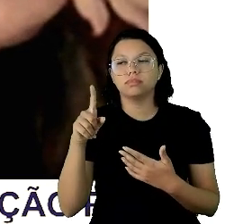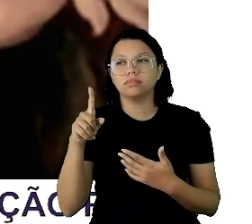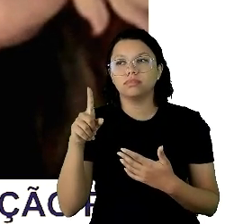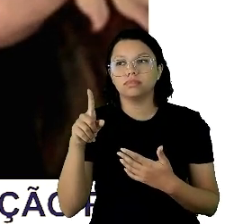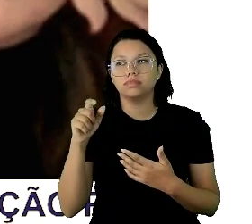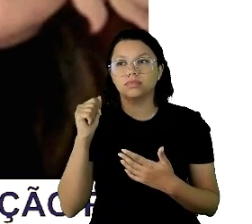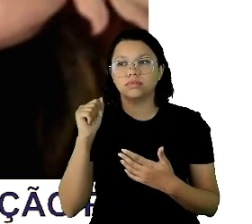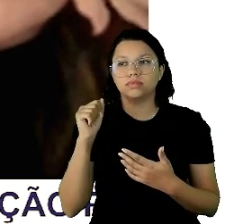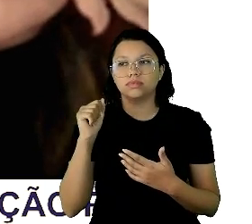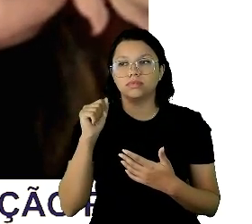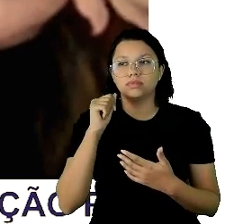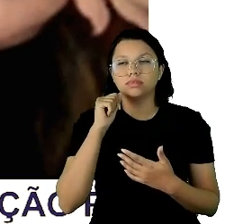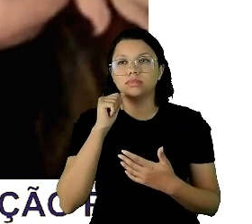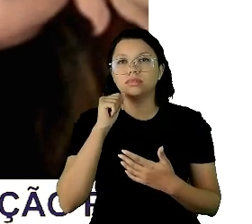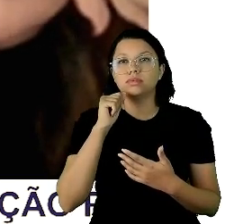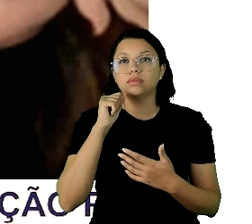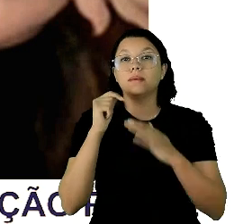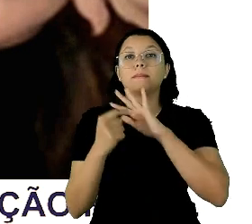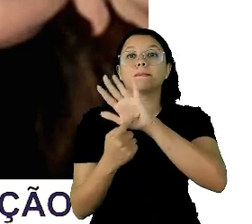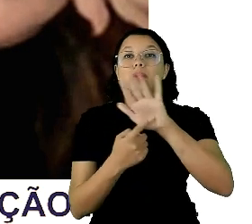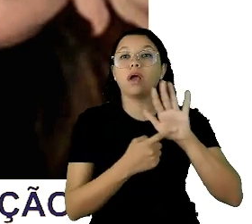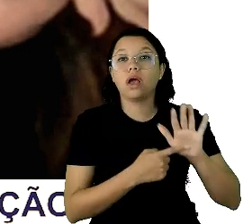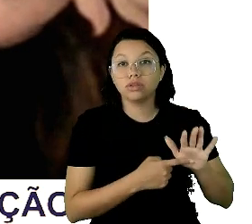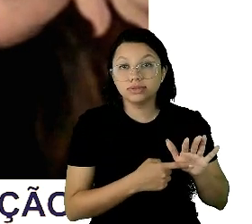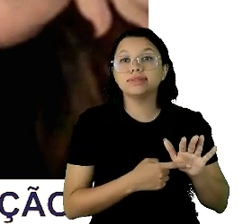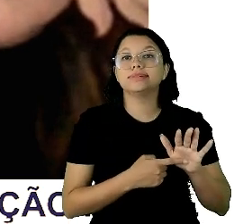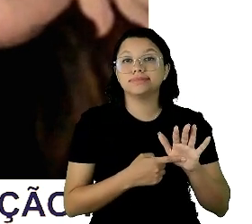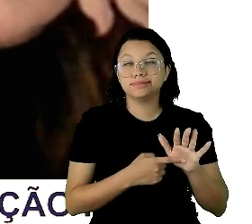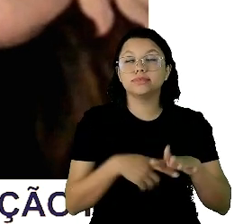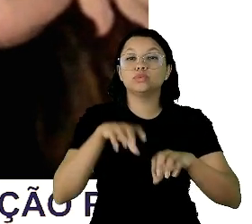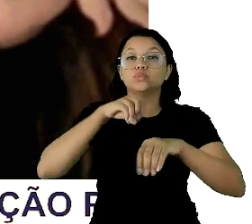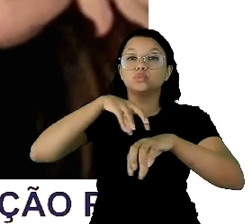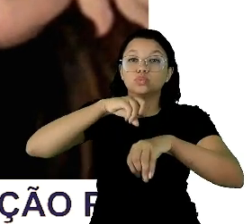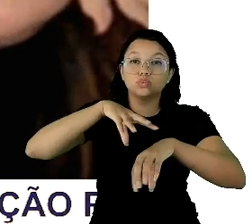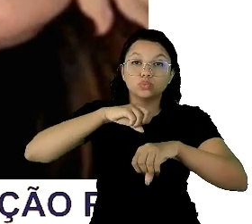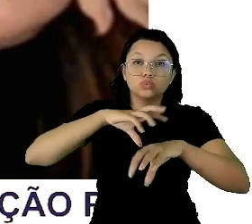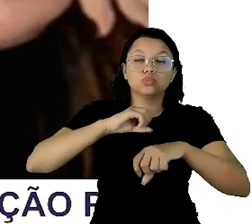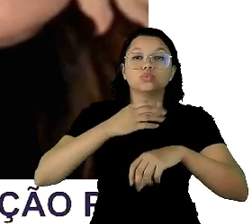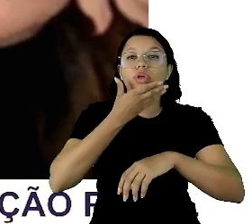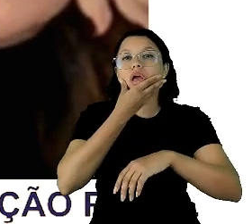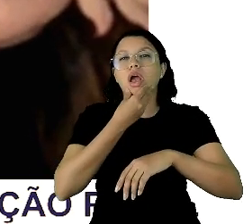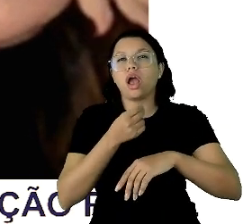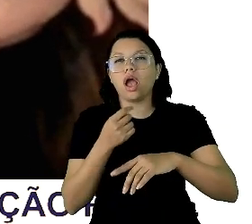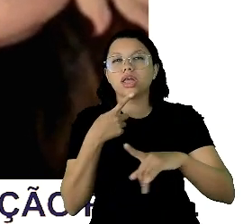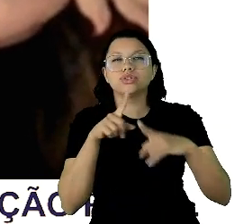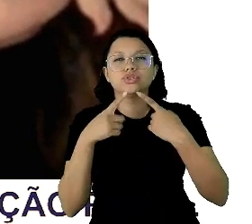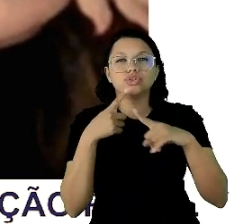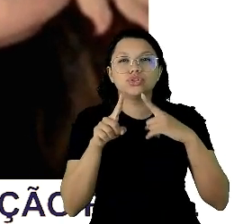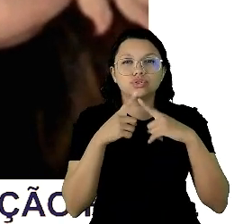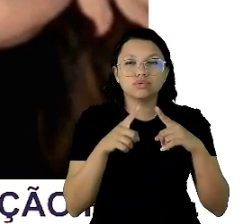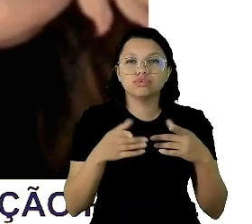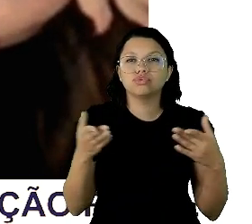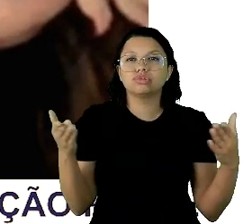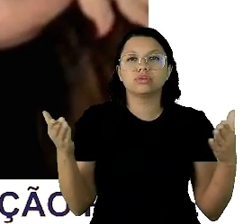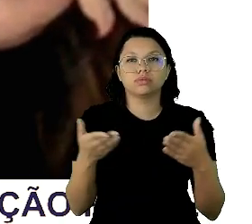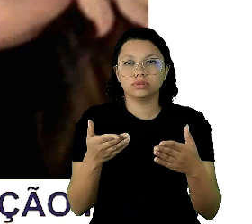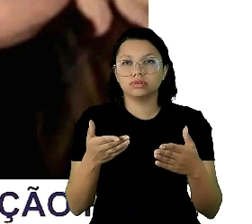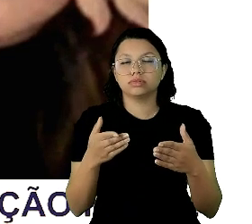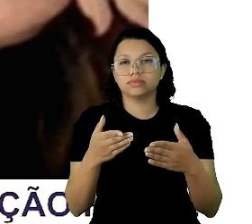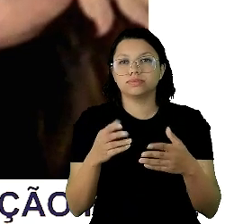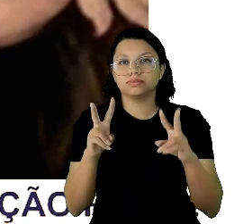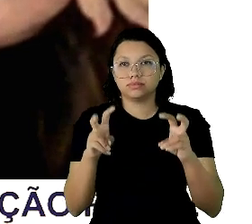Ele mostra, né, umas oficinas, os homens discutindo essas questões, e aí, quando falam,